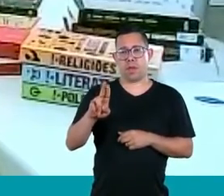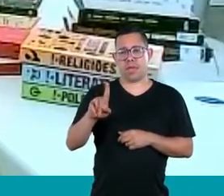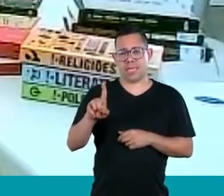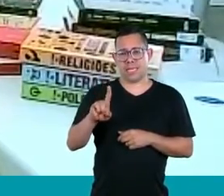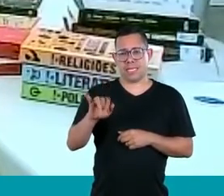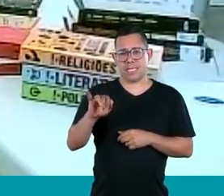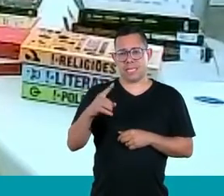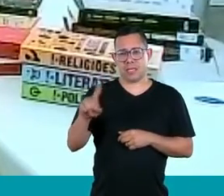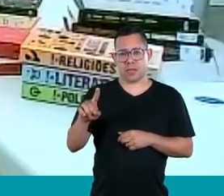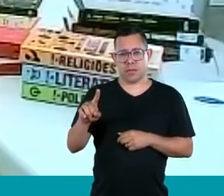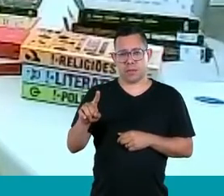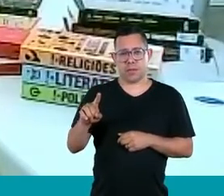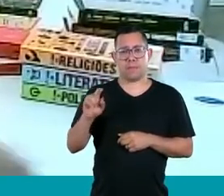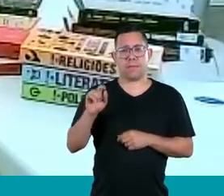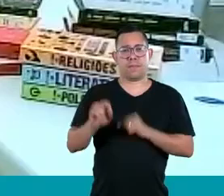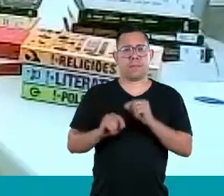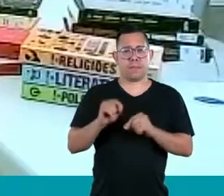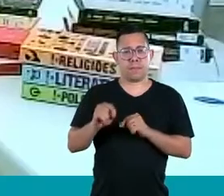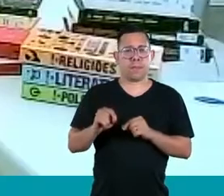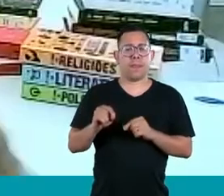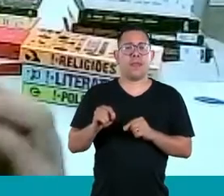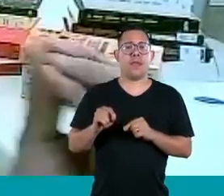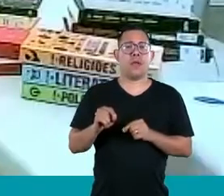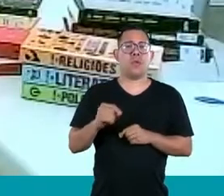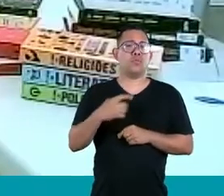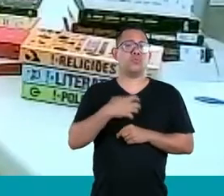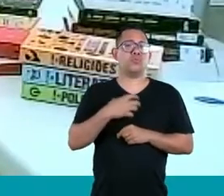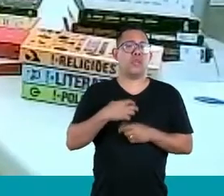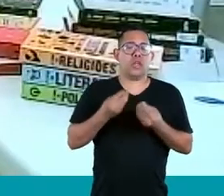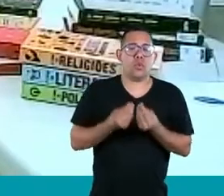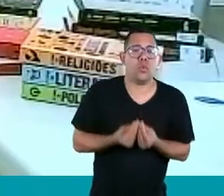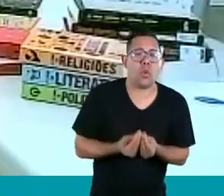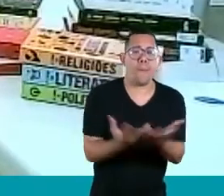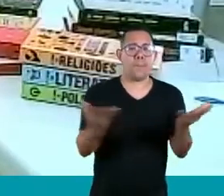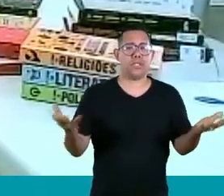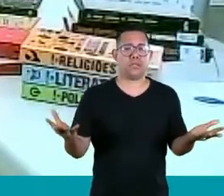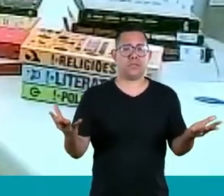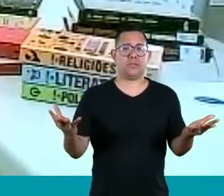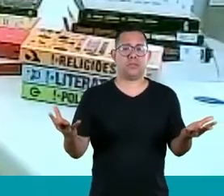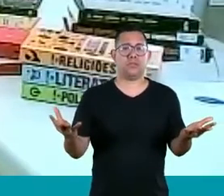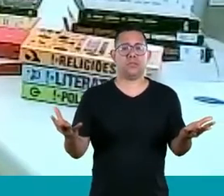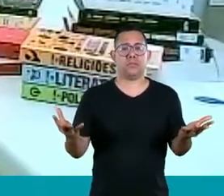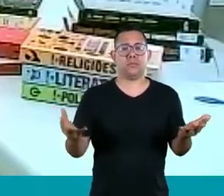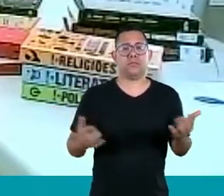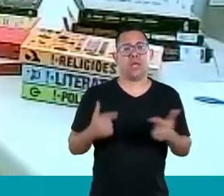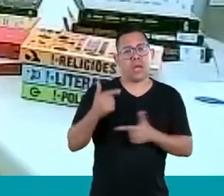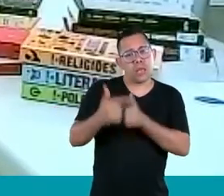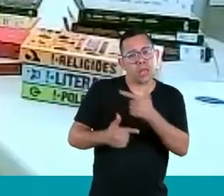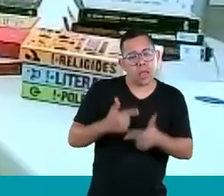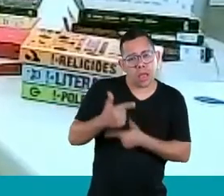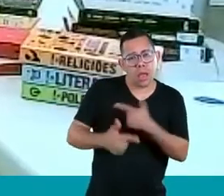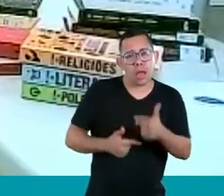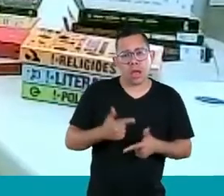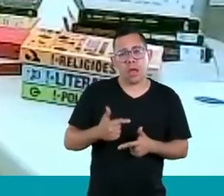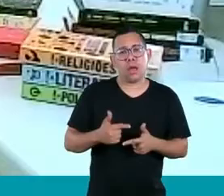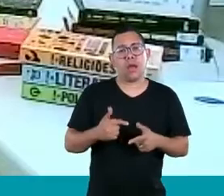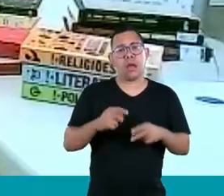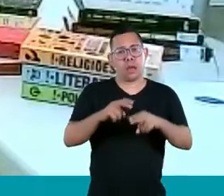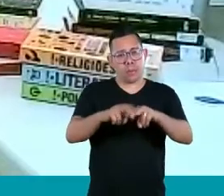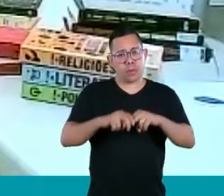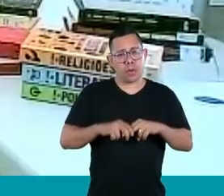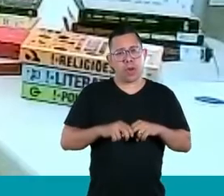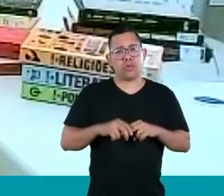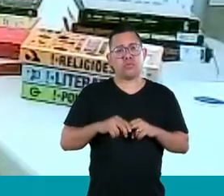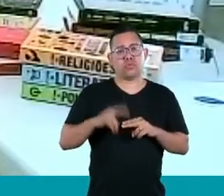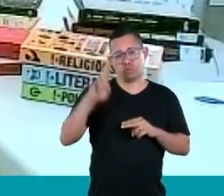a economia de compartilhamento, né? Uma nova, digamos, entre aspas, modalidade de trabalho pautada por um trabalho por